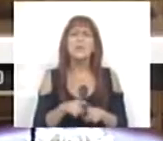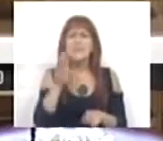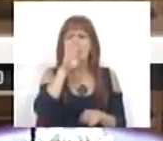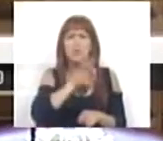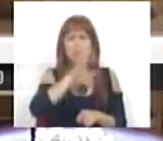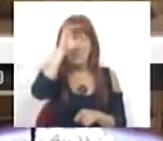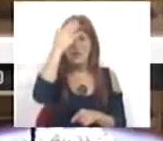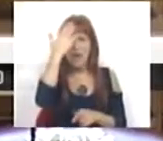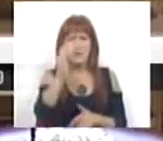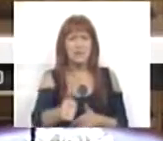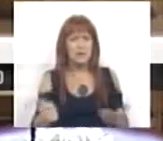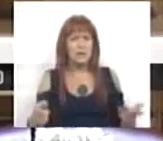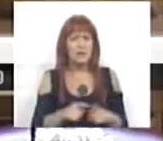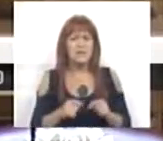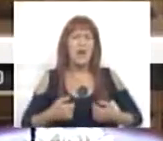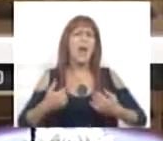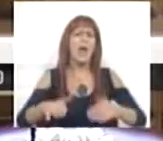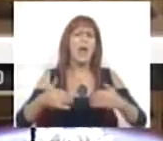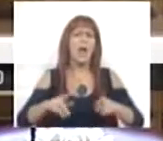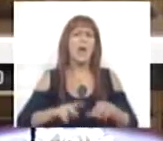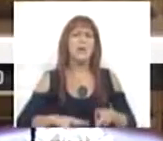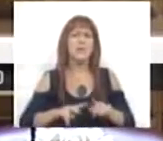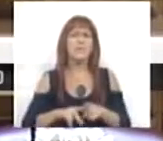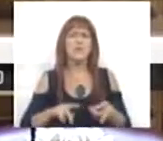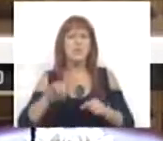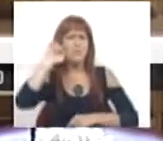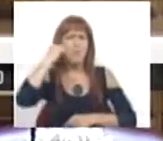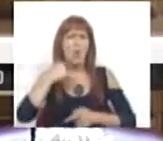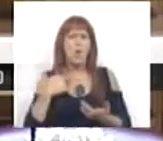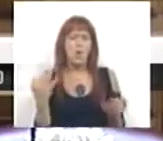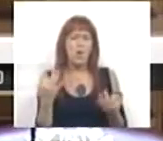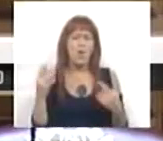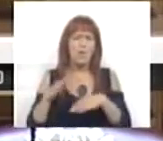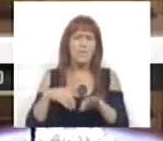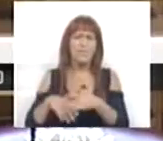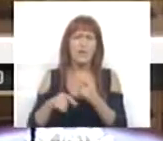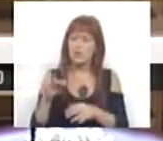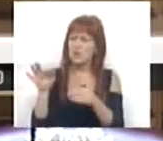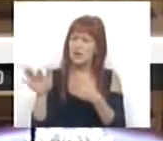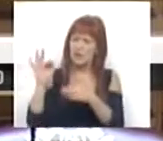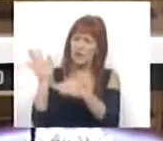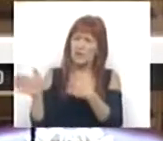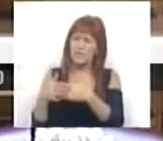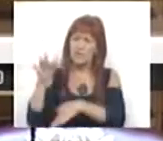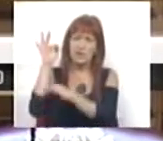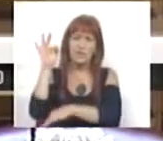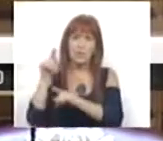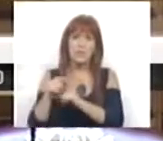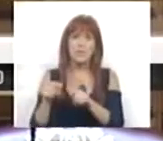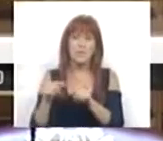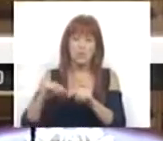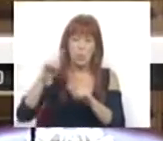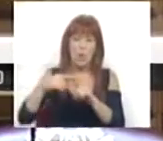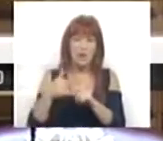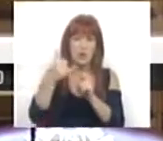Sr. Ministro adequado empurrar a resolução dos graves prejuízos causados pela extinção de freguesias para lá do